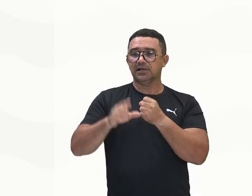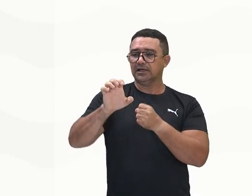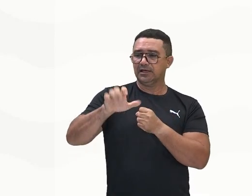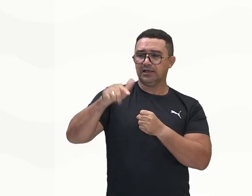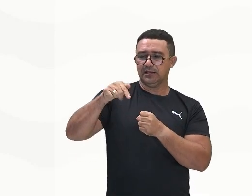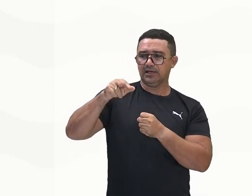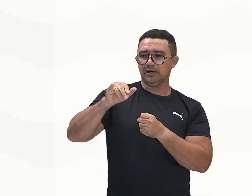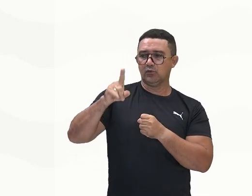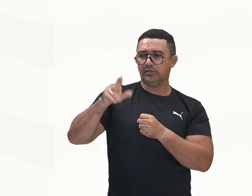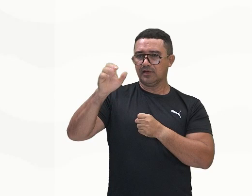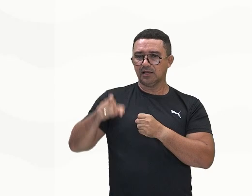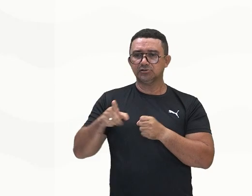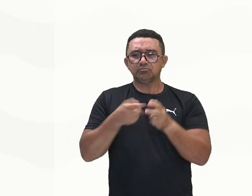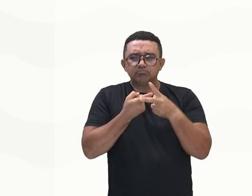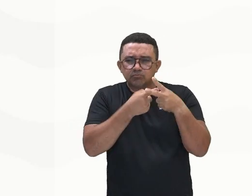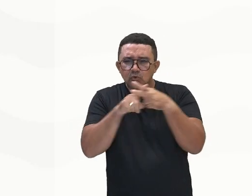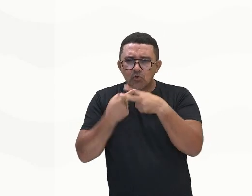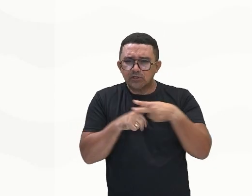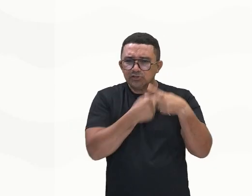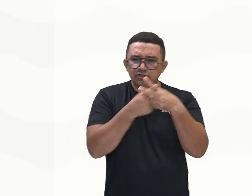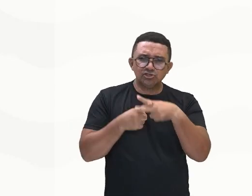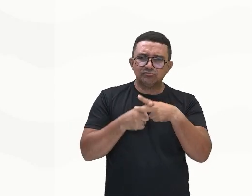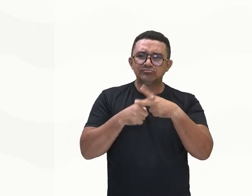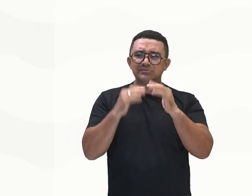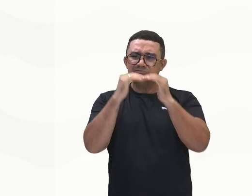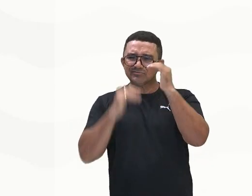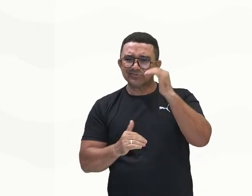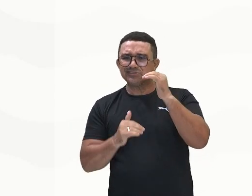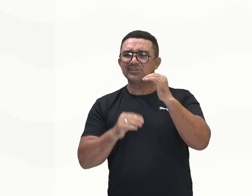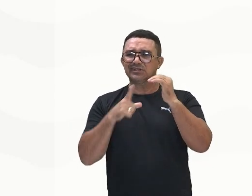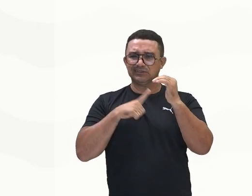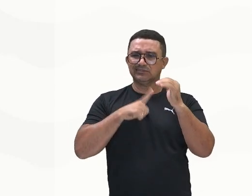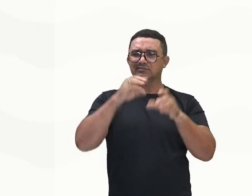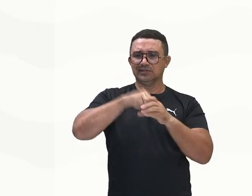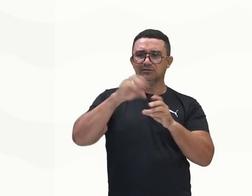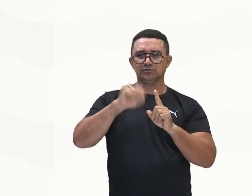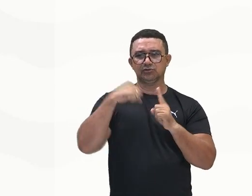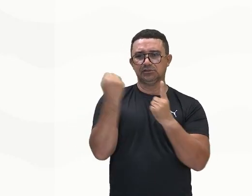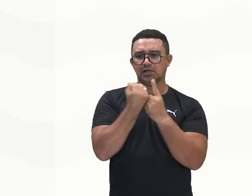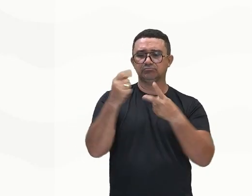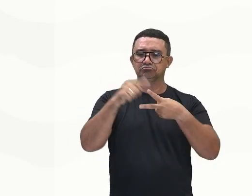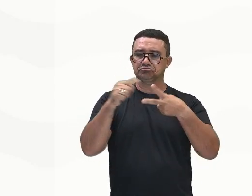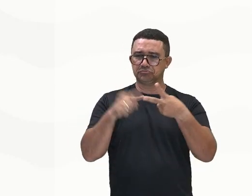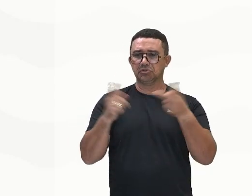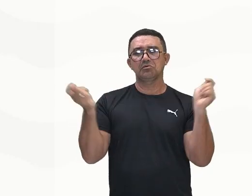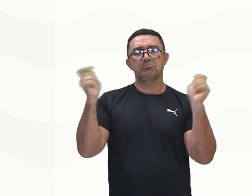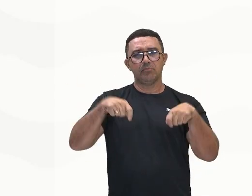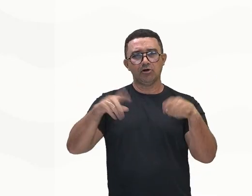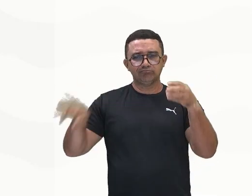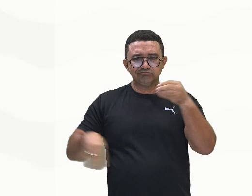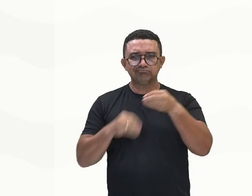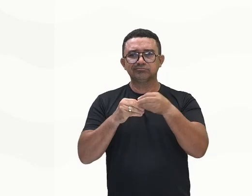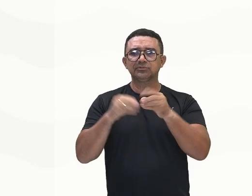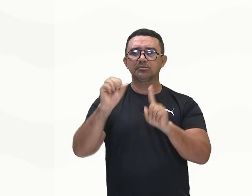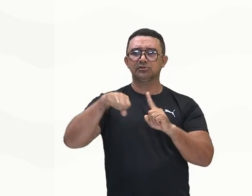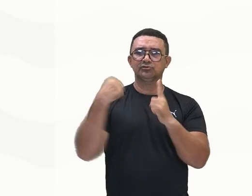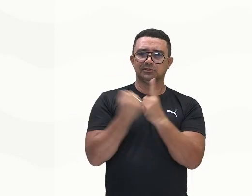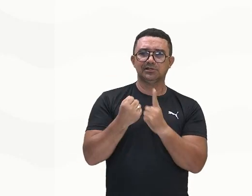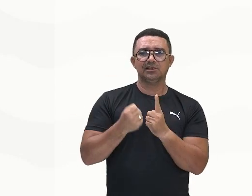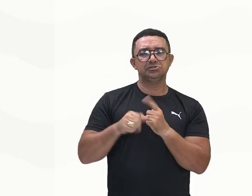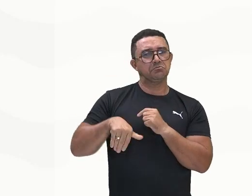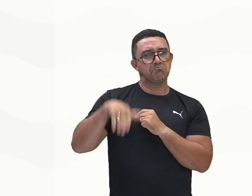que possam existir na sociedade. Juntas, essas duas ideias podem contribuir para uma sociedade